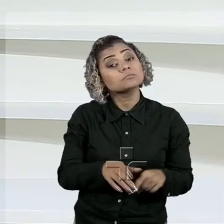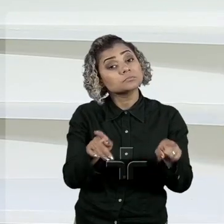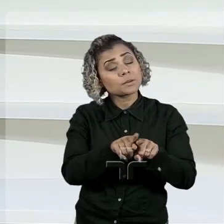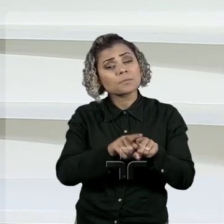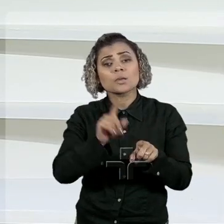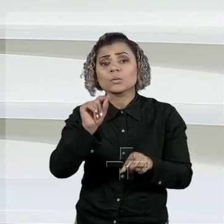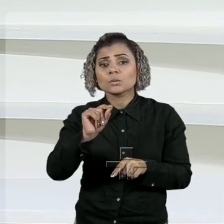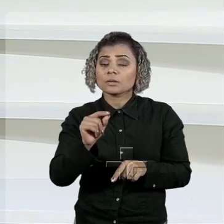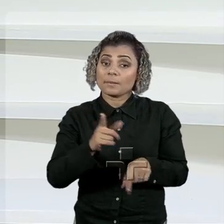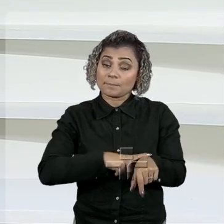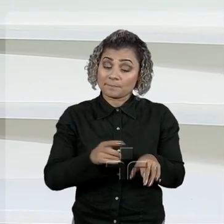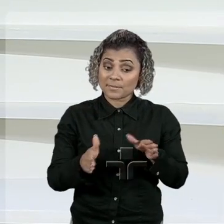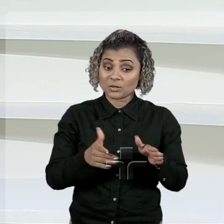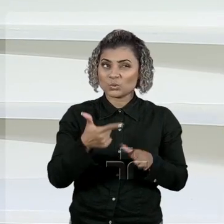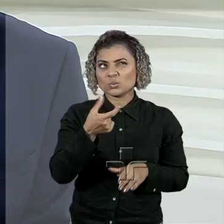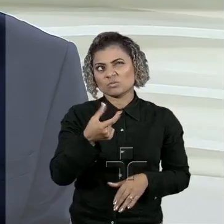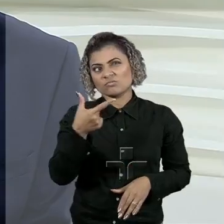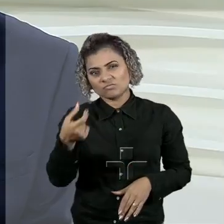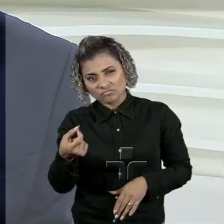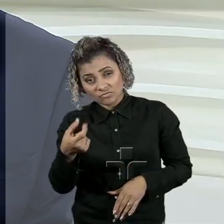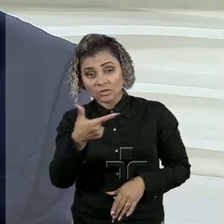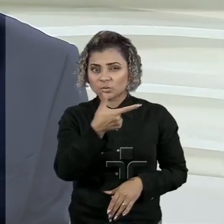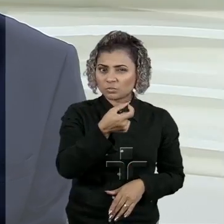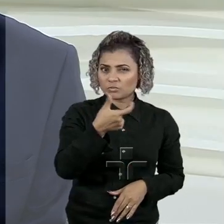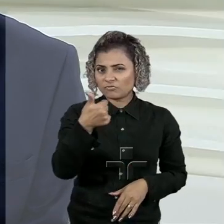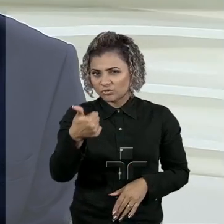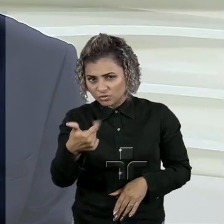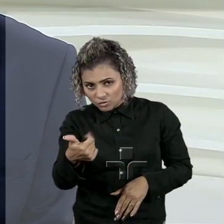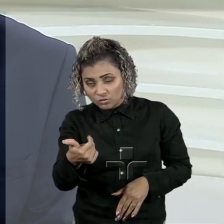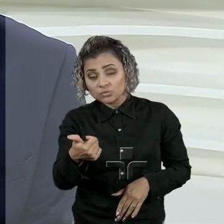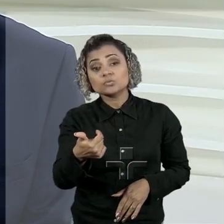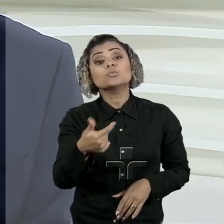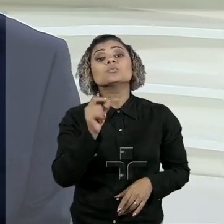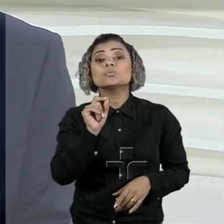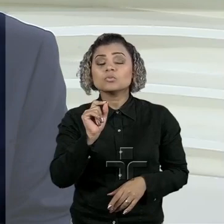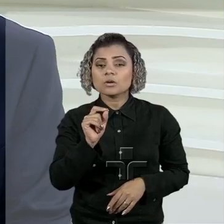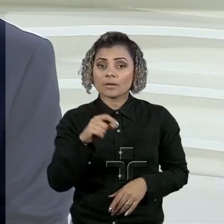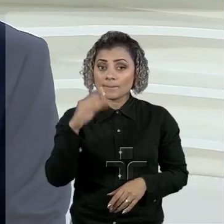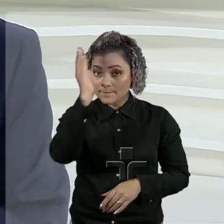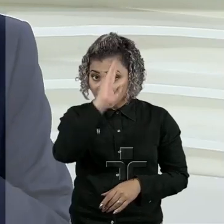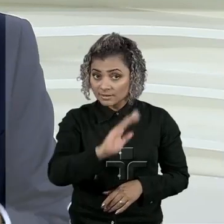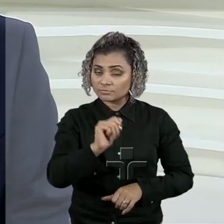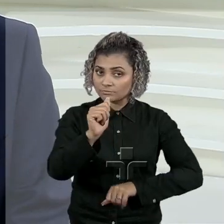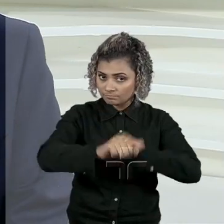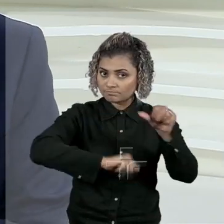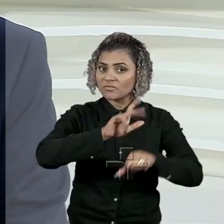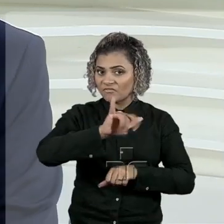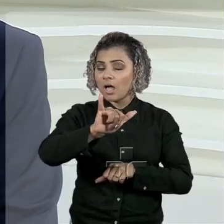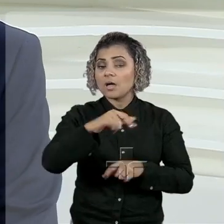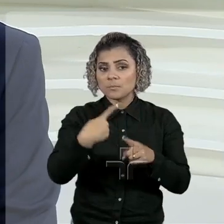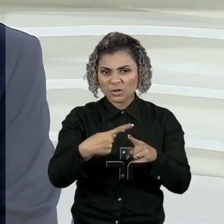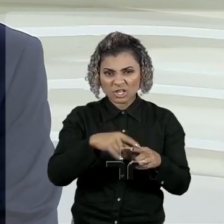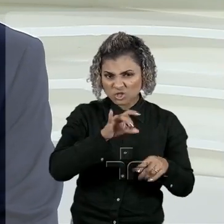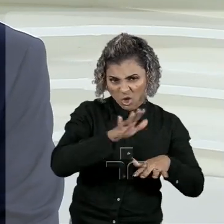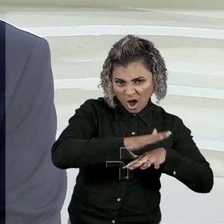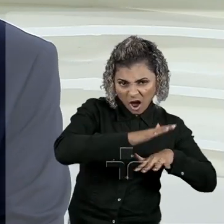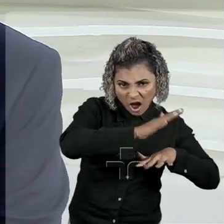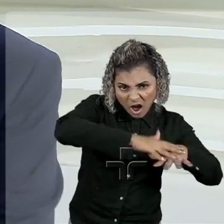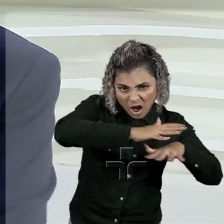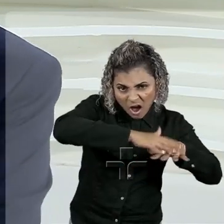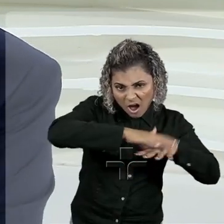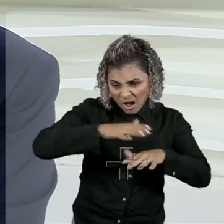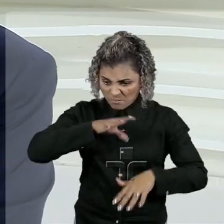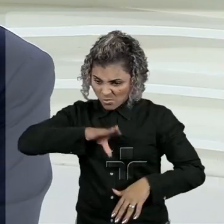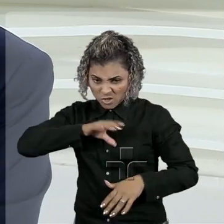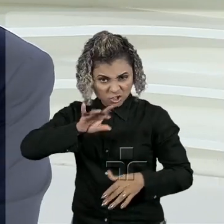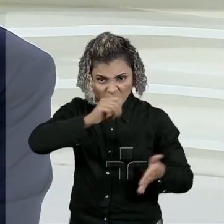algum momento, talvez até para 2021, o Brasil precise fazer uma alteração, porque também só medir português e matemática